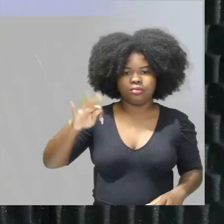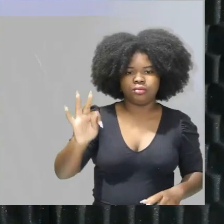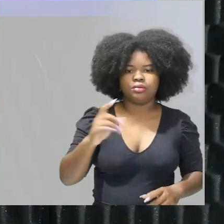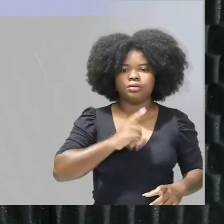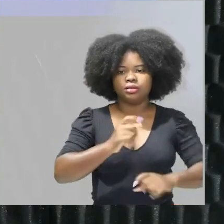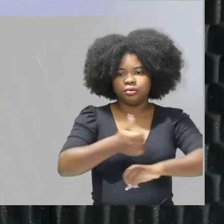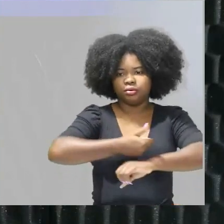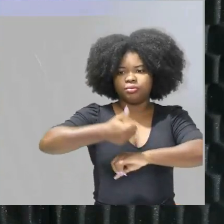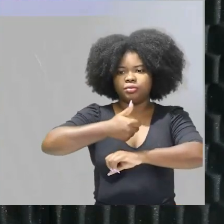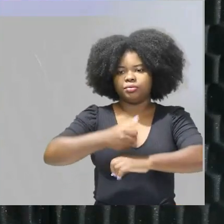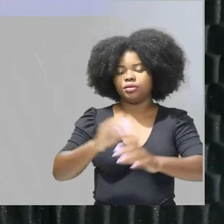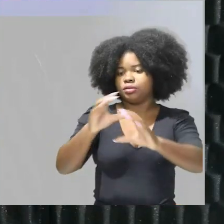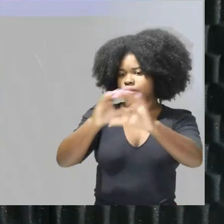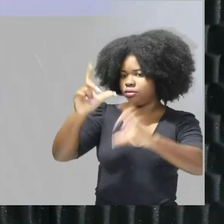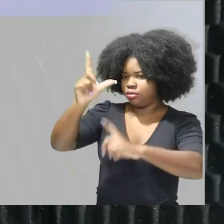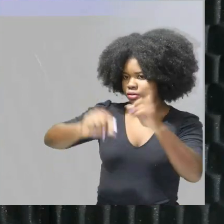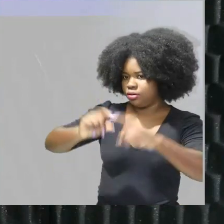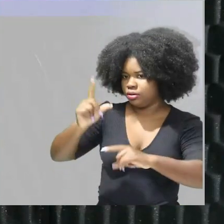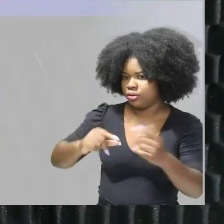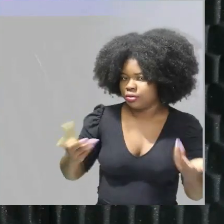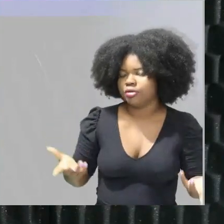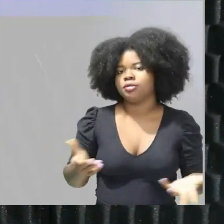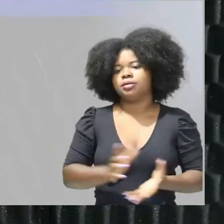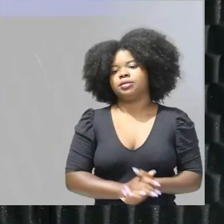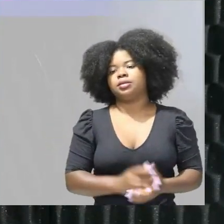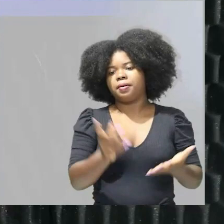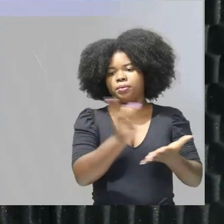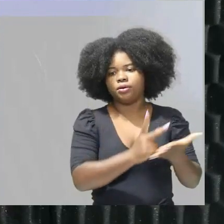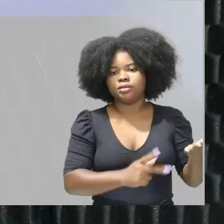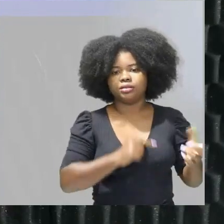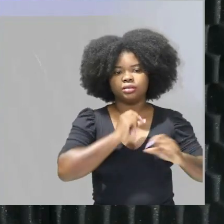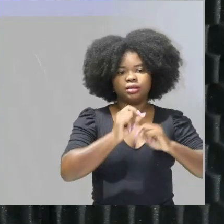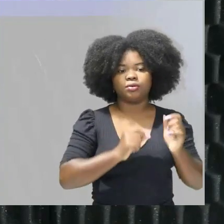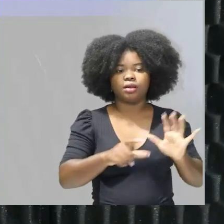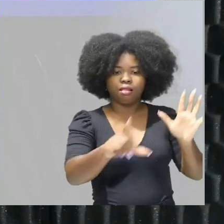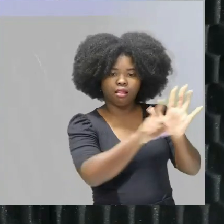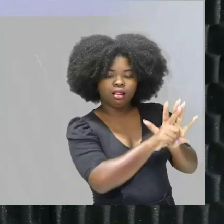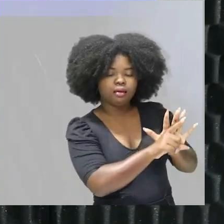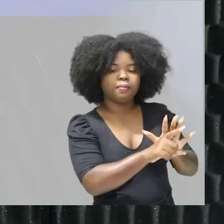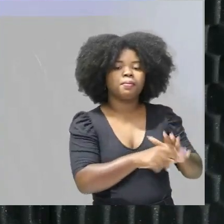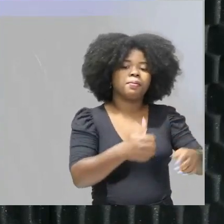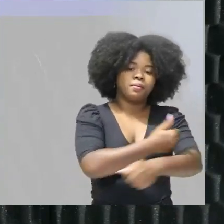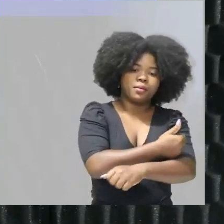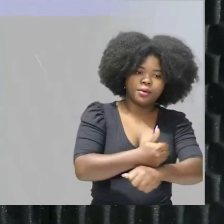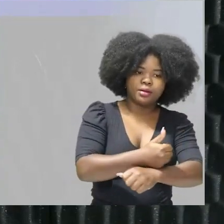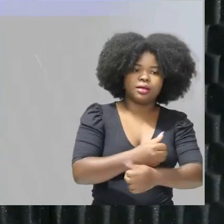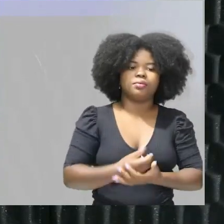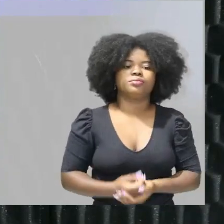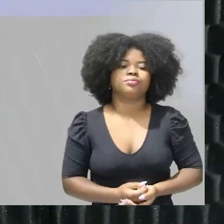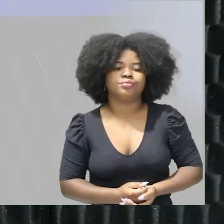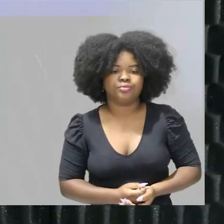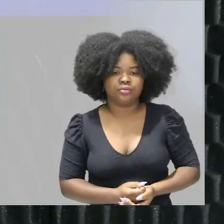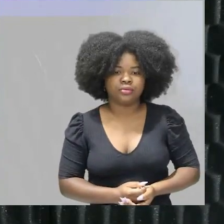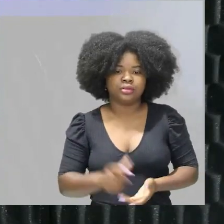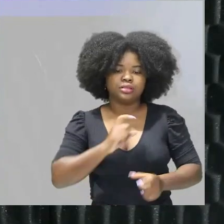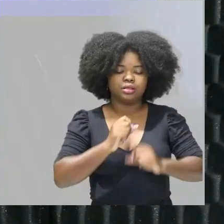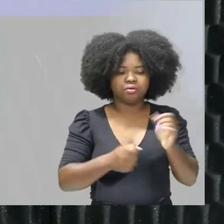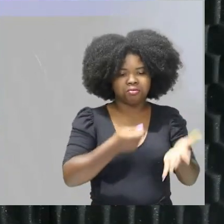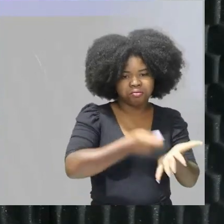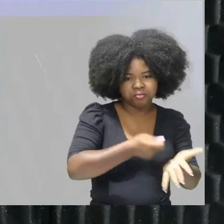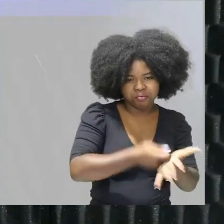na poesia não vem primeiro a lei Moral Na frase ficante a lei moral vem posteriormente Ou seja eu tenho uma Norma conduta